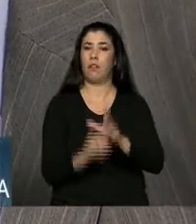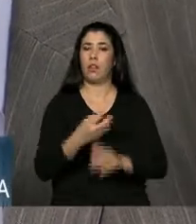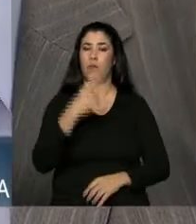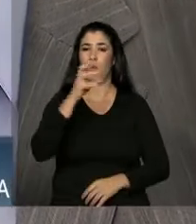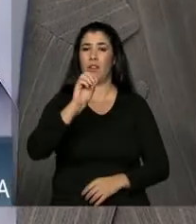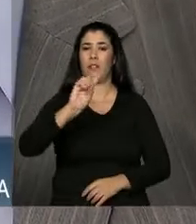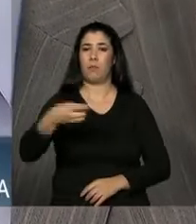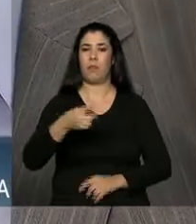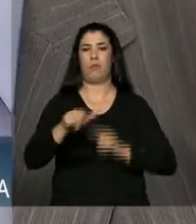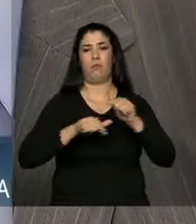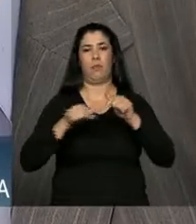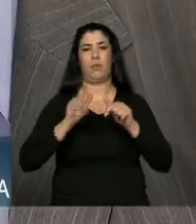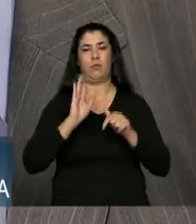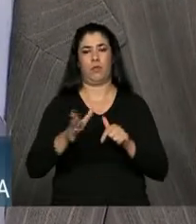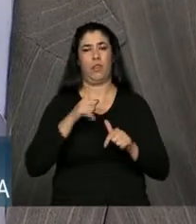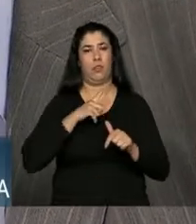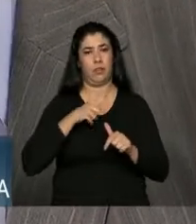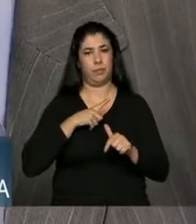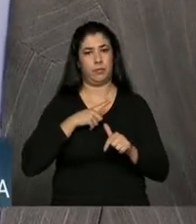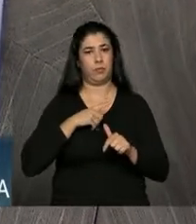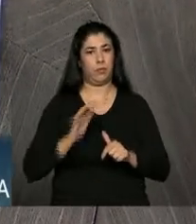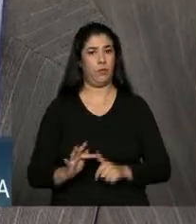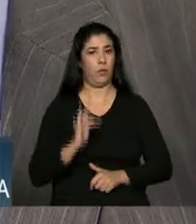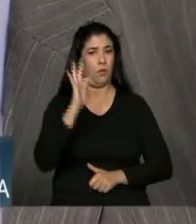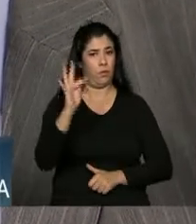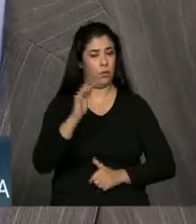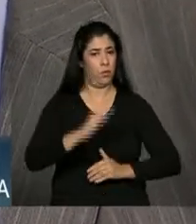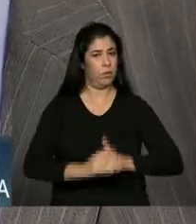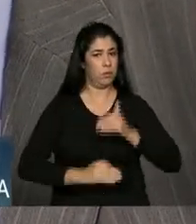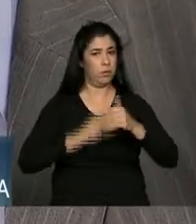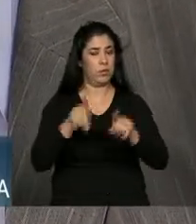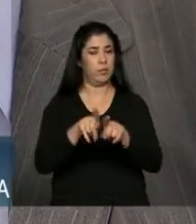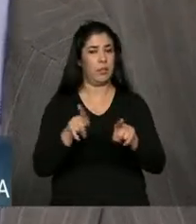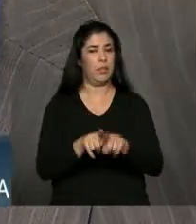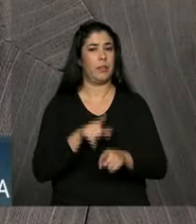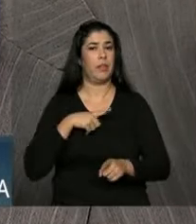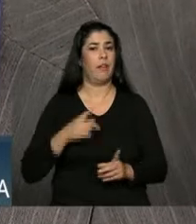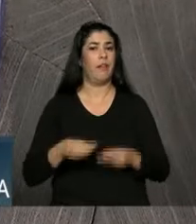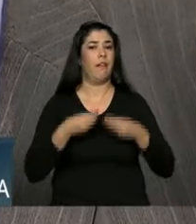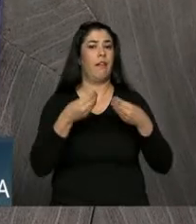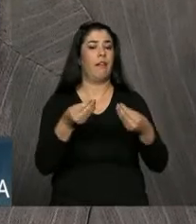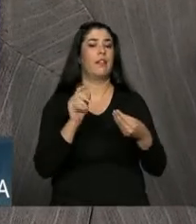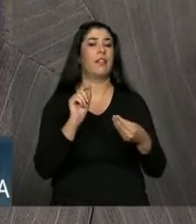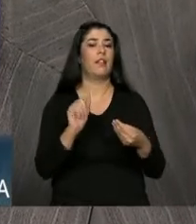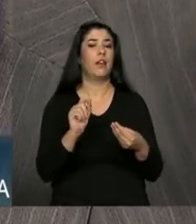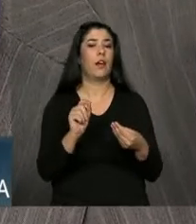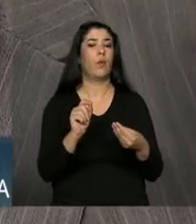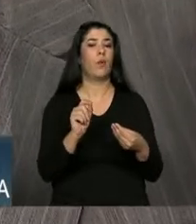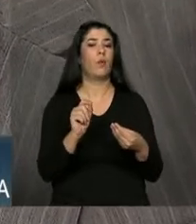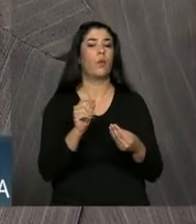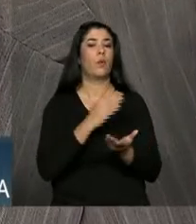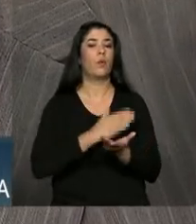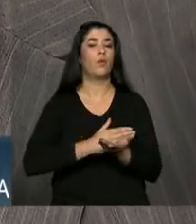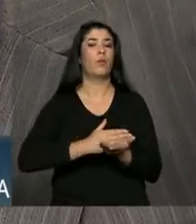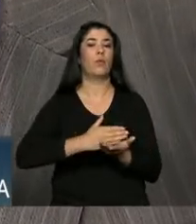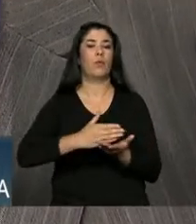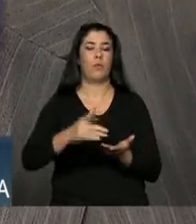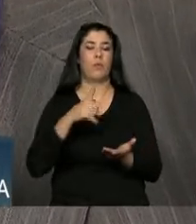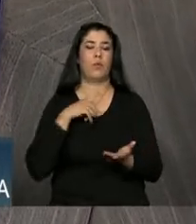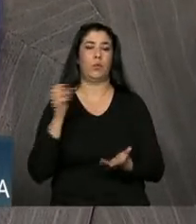nosso próximo passo que já está se colocando de pé é o fortalecimento da energia solar né